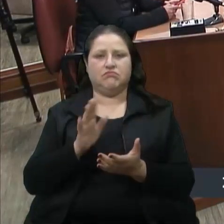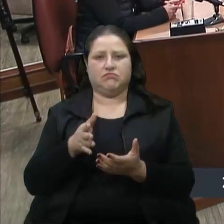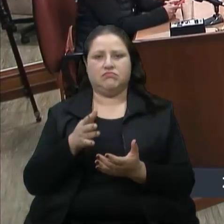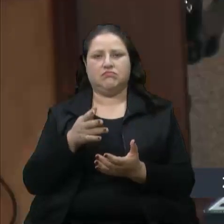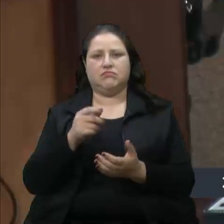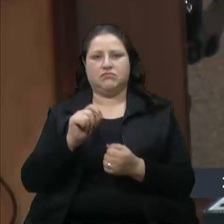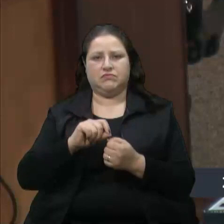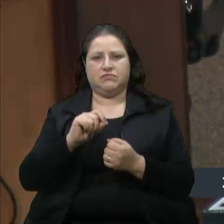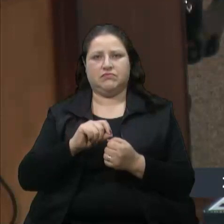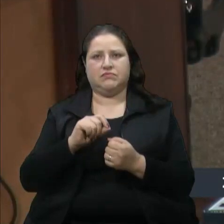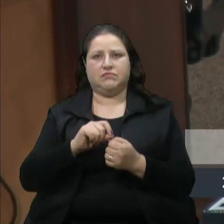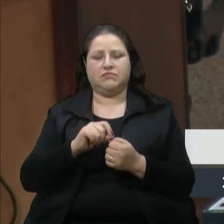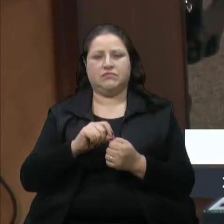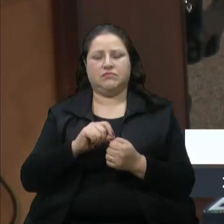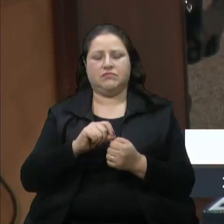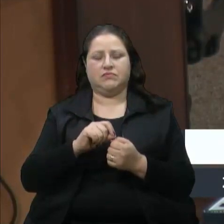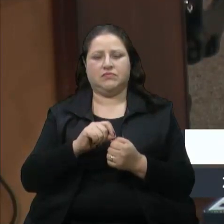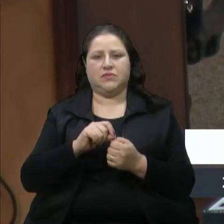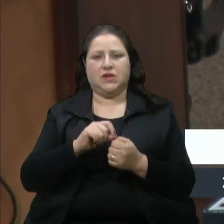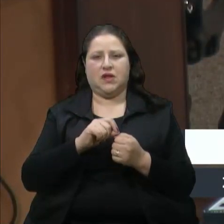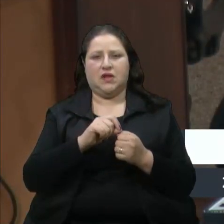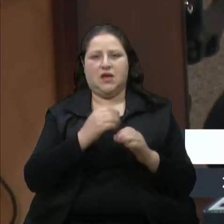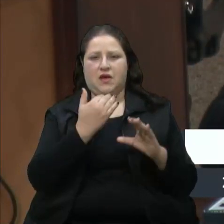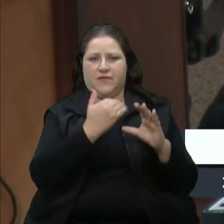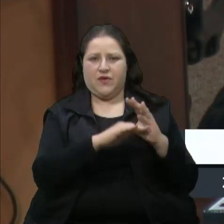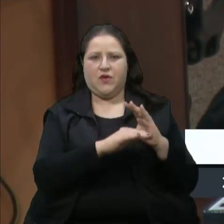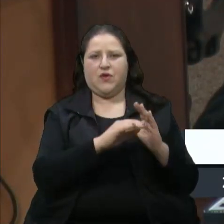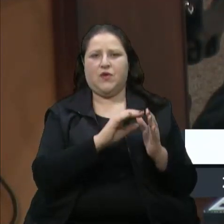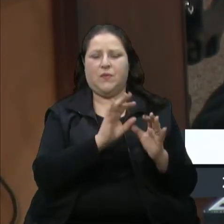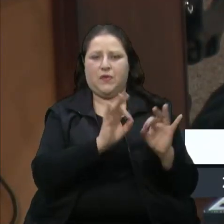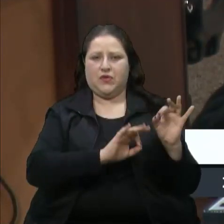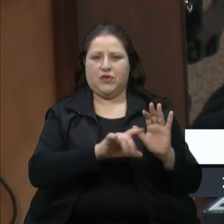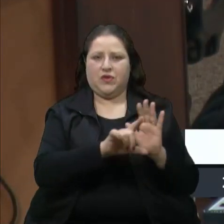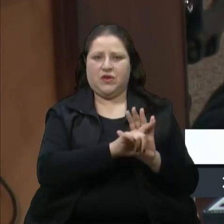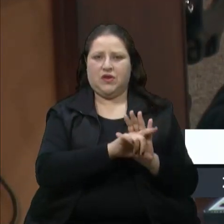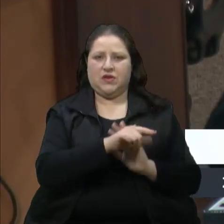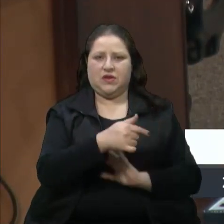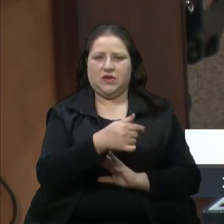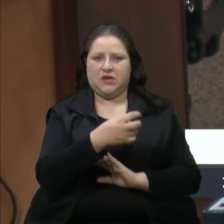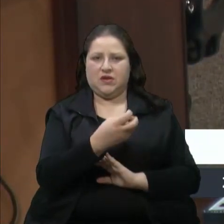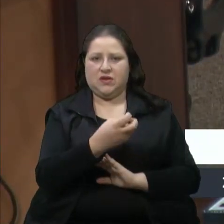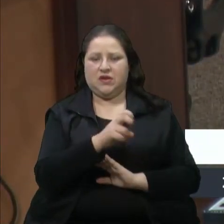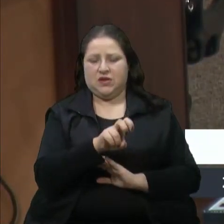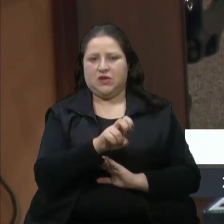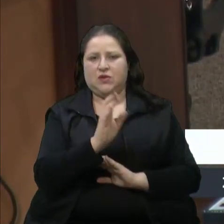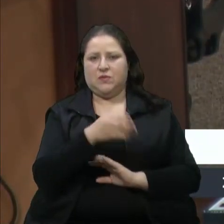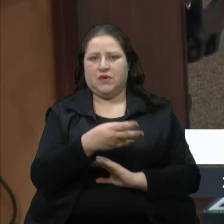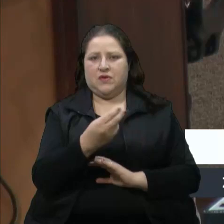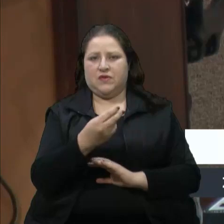este protocolo deste projeto de lei 75/2023, na verdade, é um mecanismo